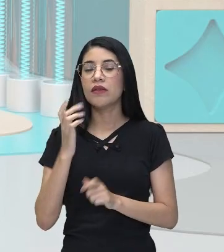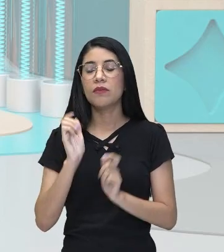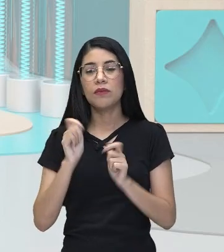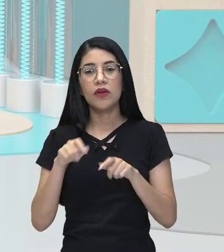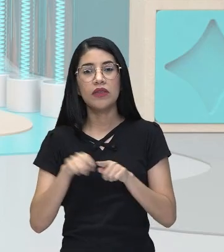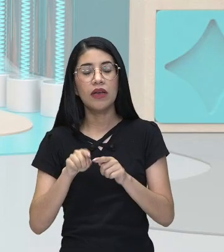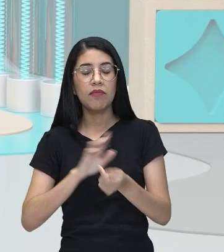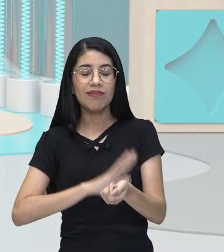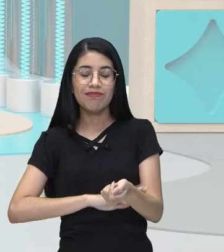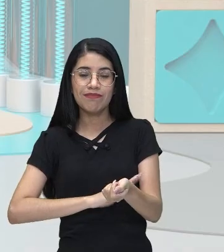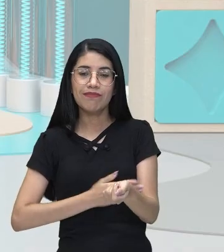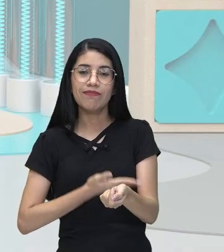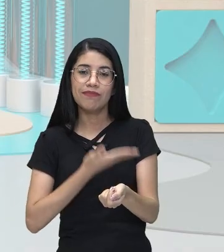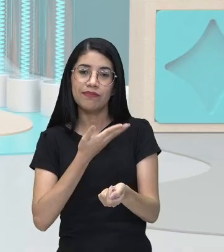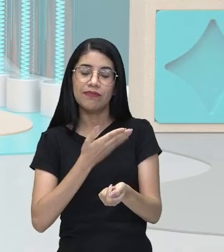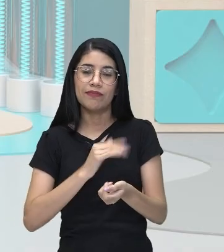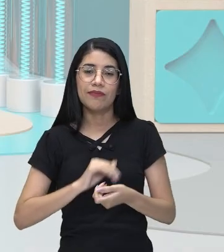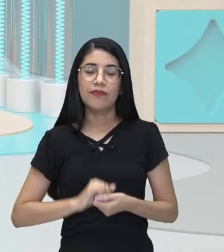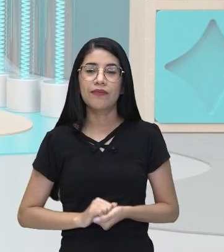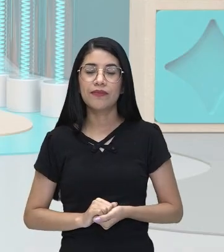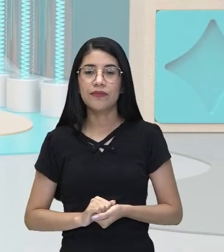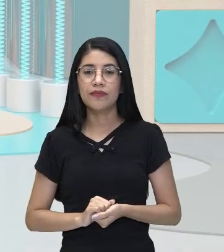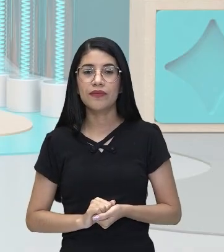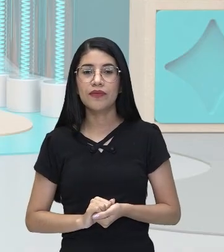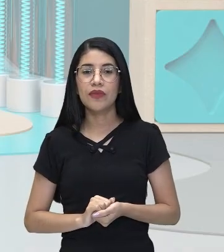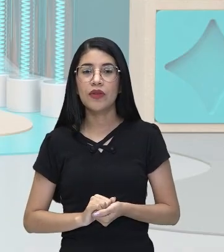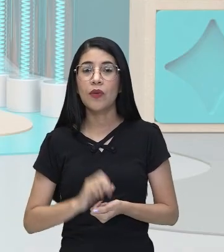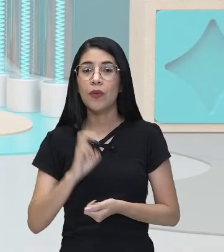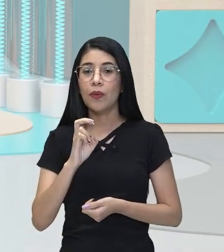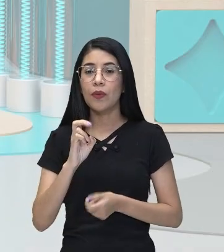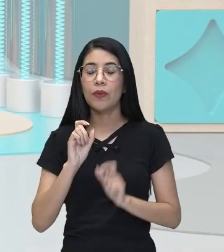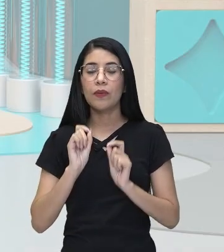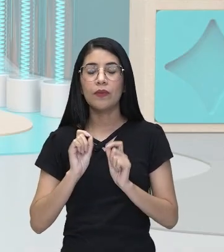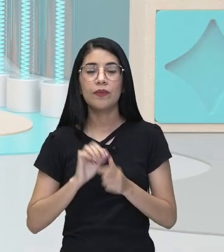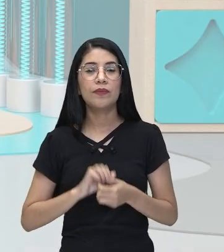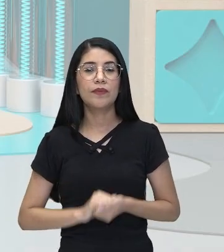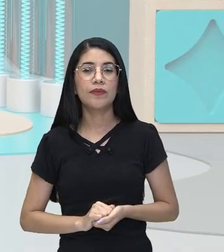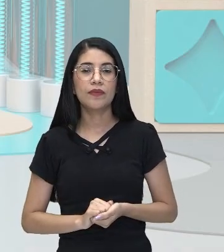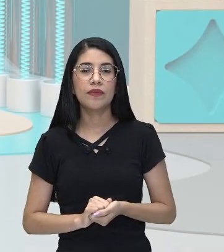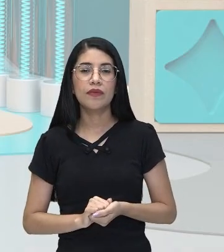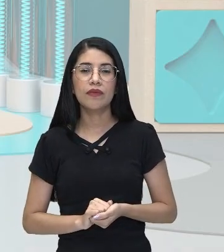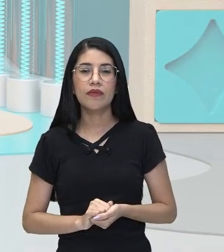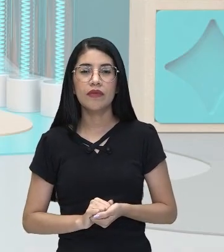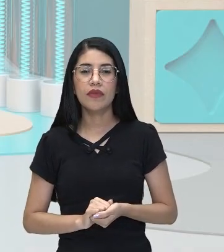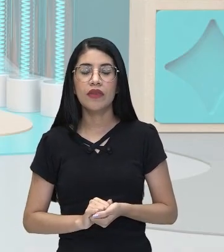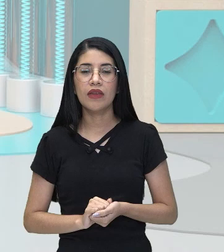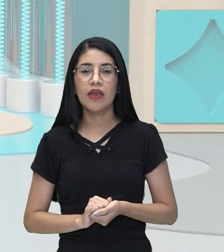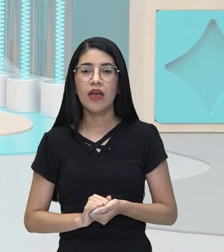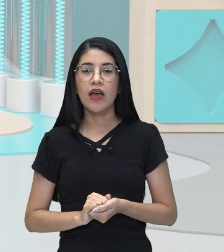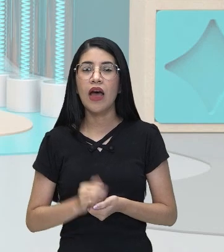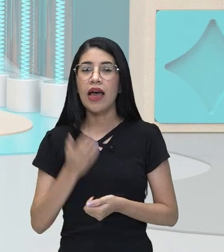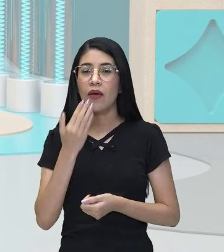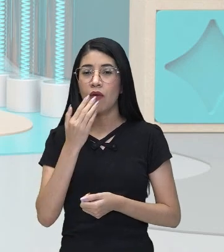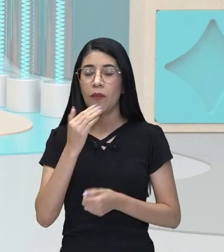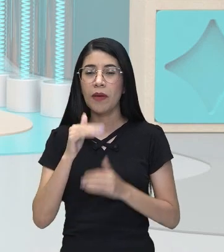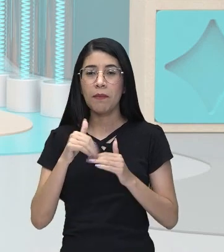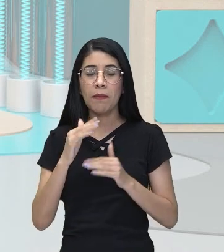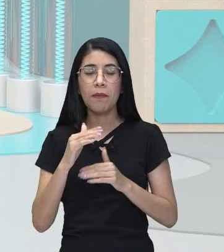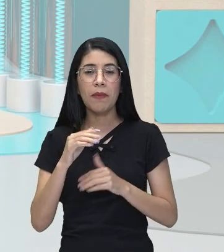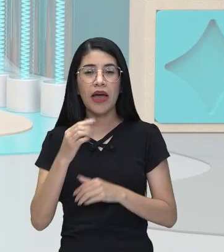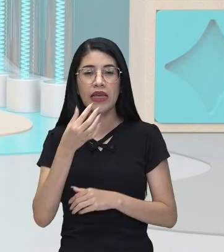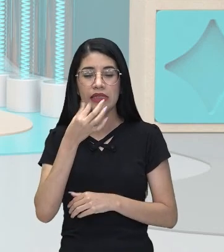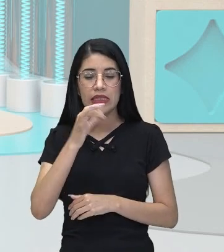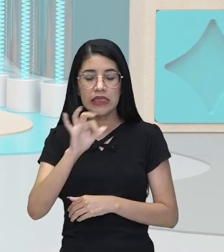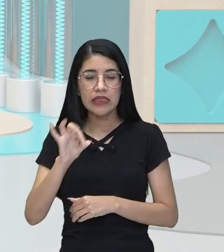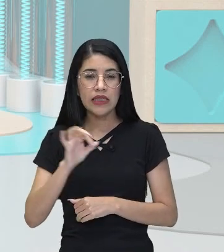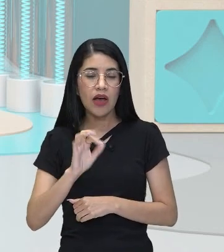ter uma elevação na sua pressão arterial. O quinto fator aí, no caso, é a elevação no consumo de sal. Gente, o sal não é só aquele que